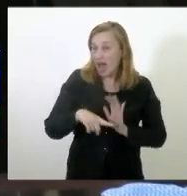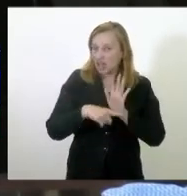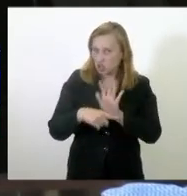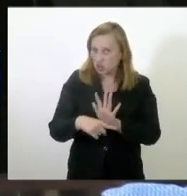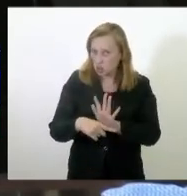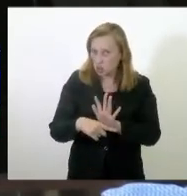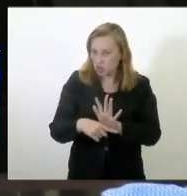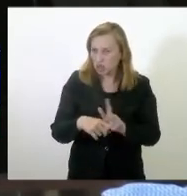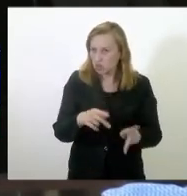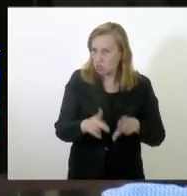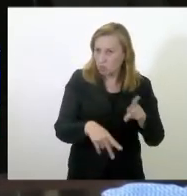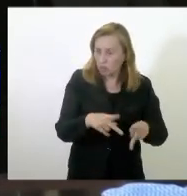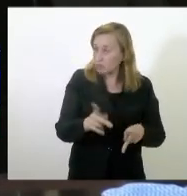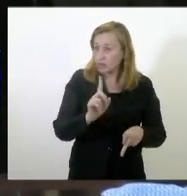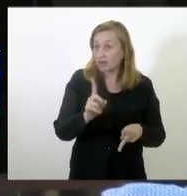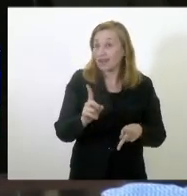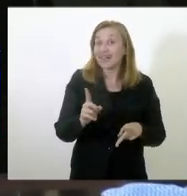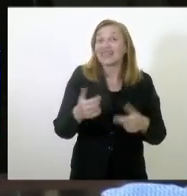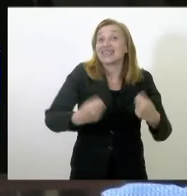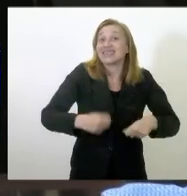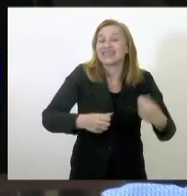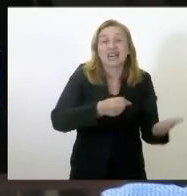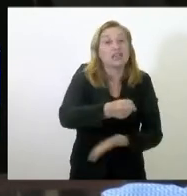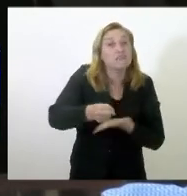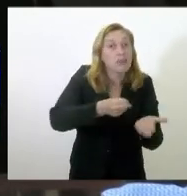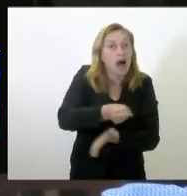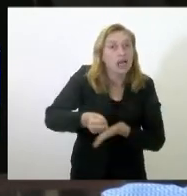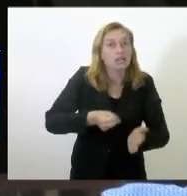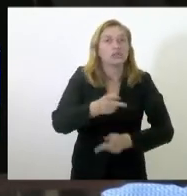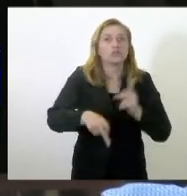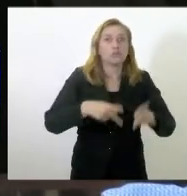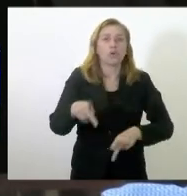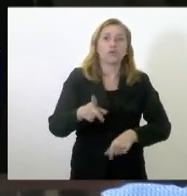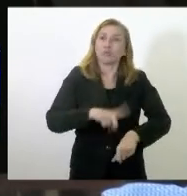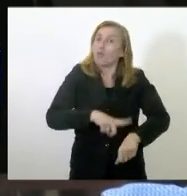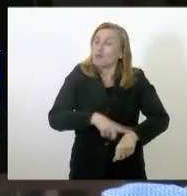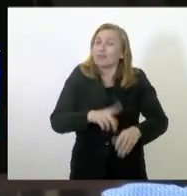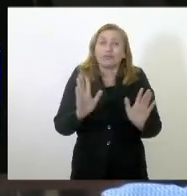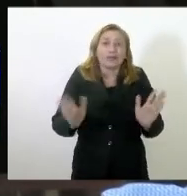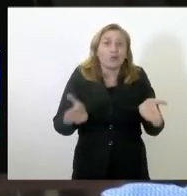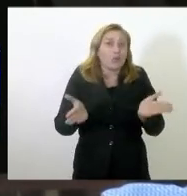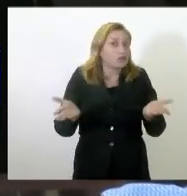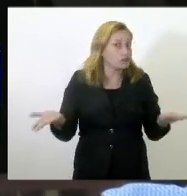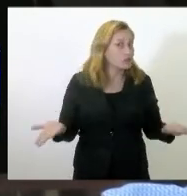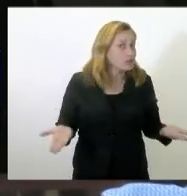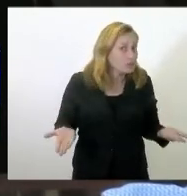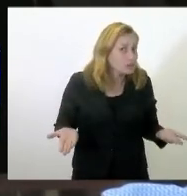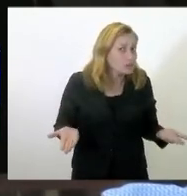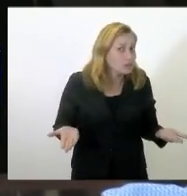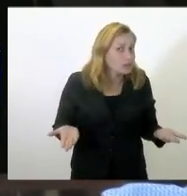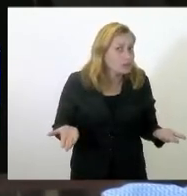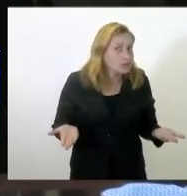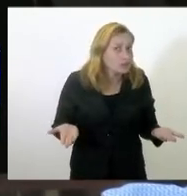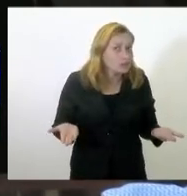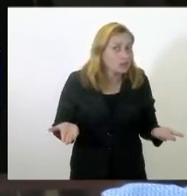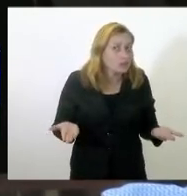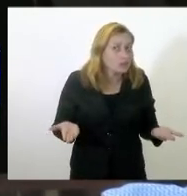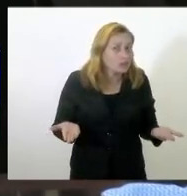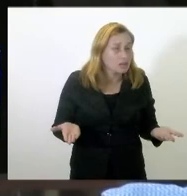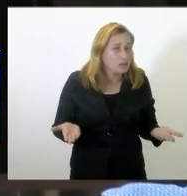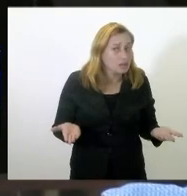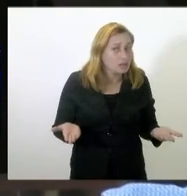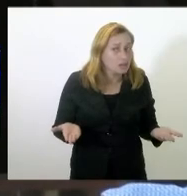É necessidade básica da população numa emergência nos tempos atuais. É injeção na